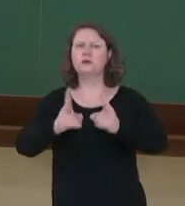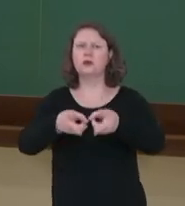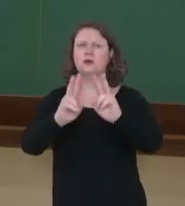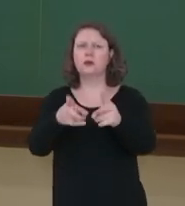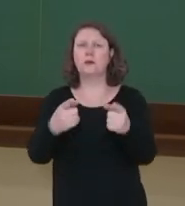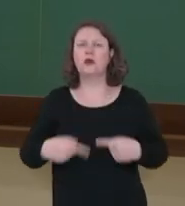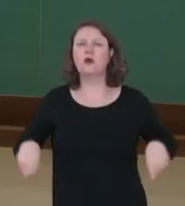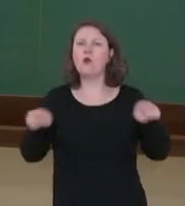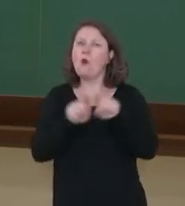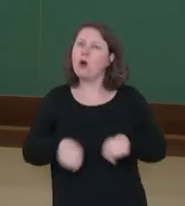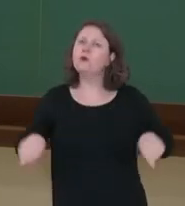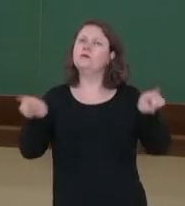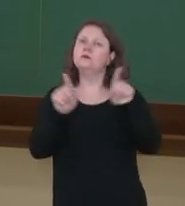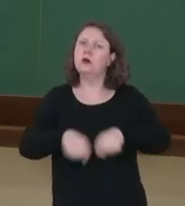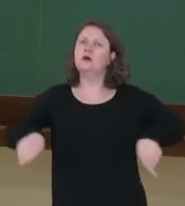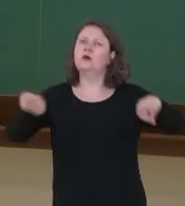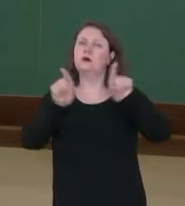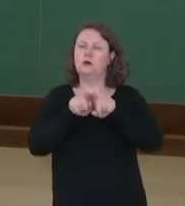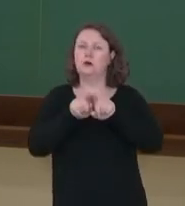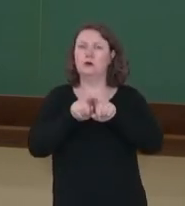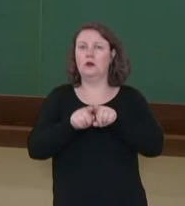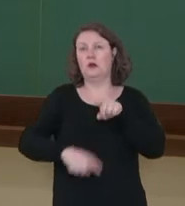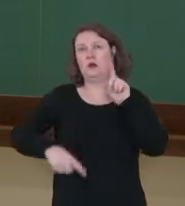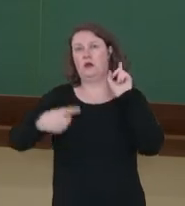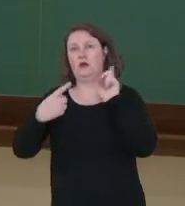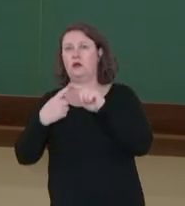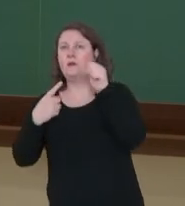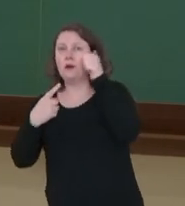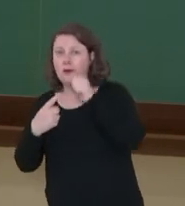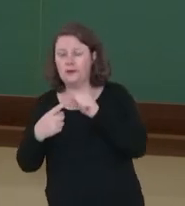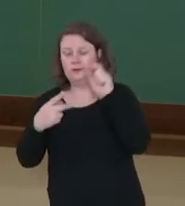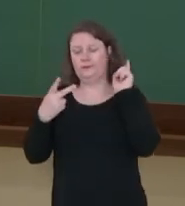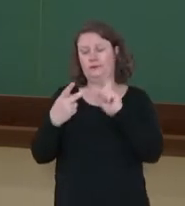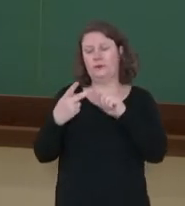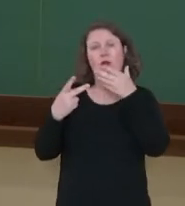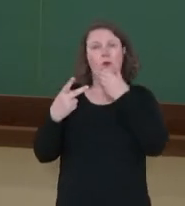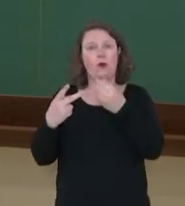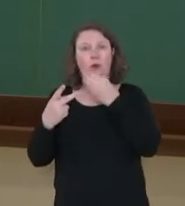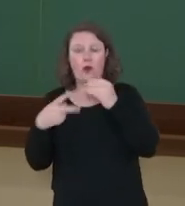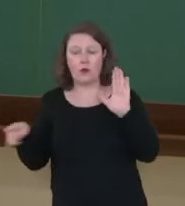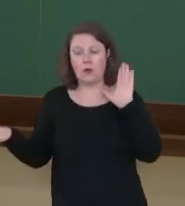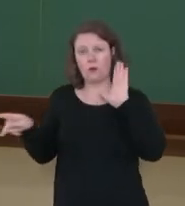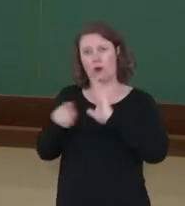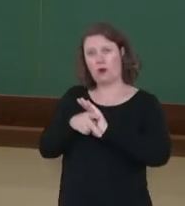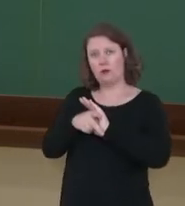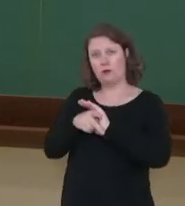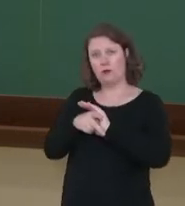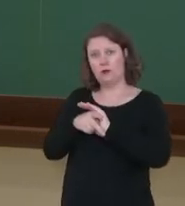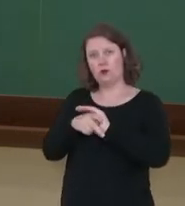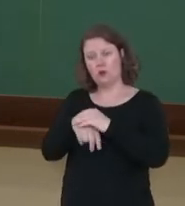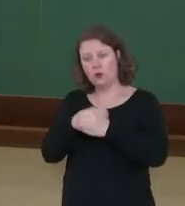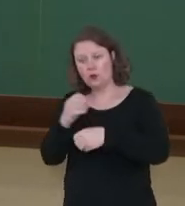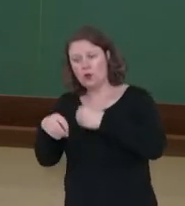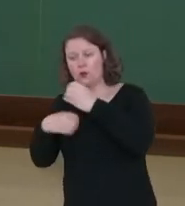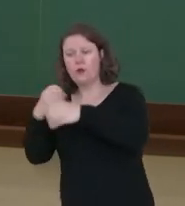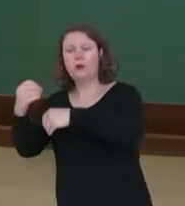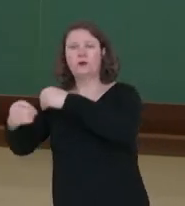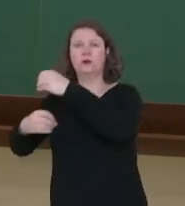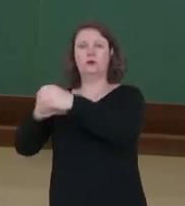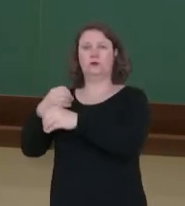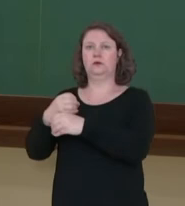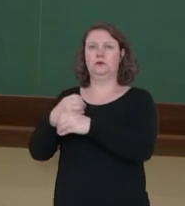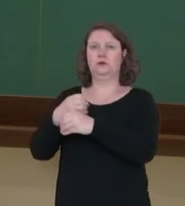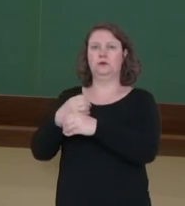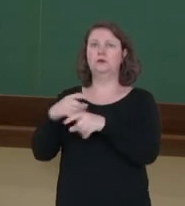possui ali tanto o aparelho masculino quanto feminino e faz essa autopolinização, o que vem dela,